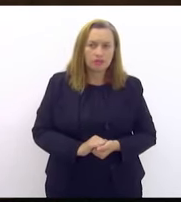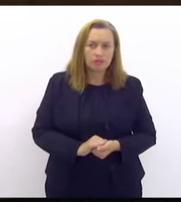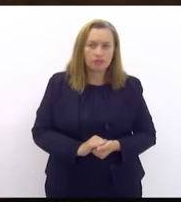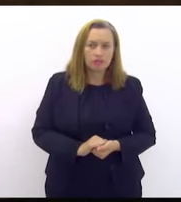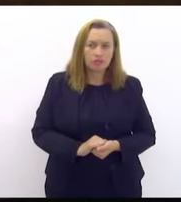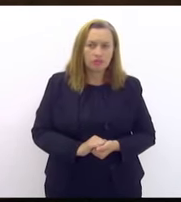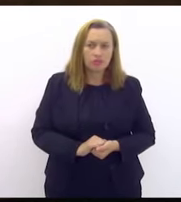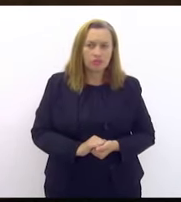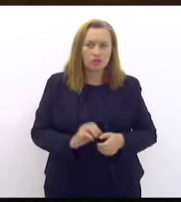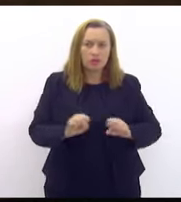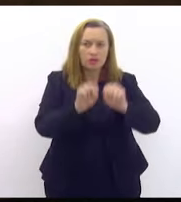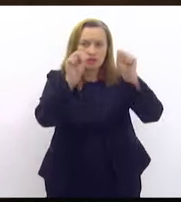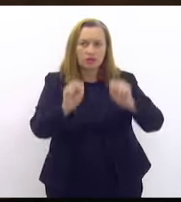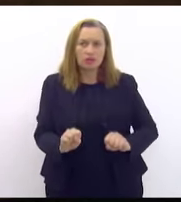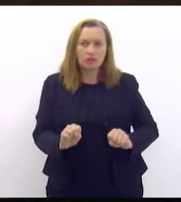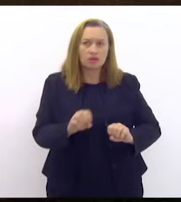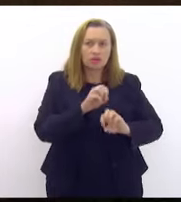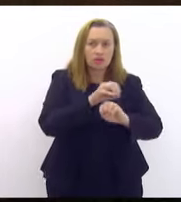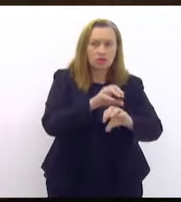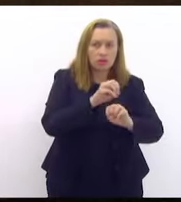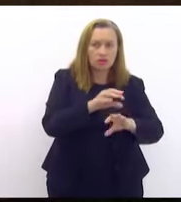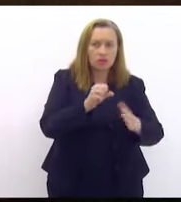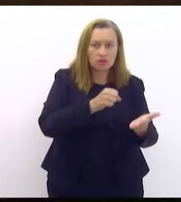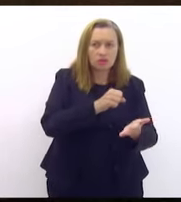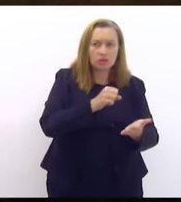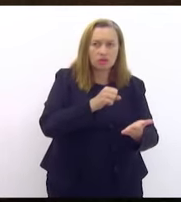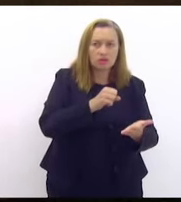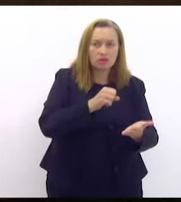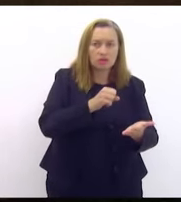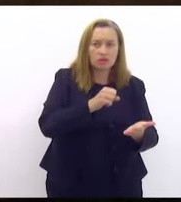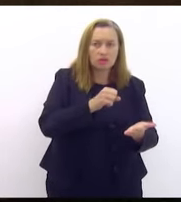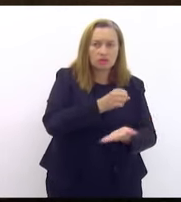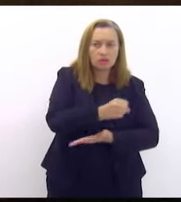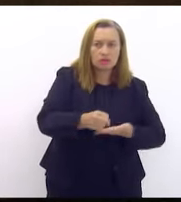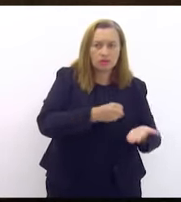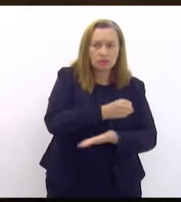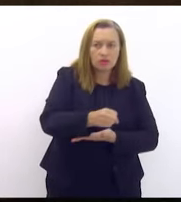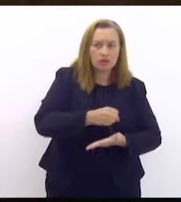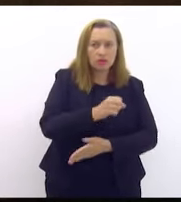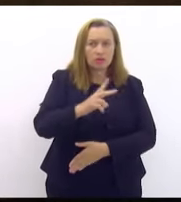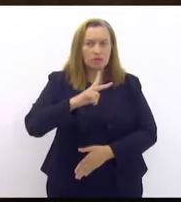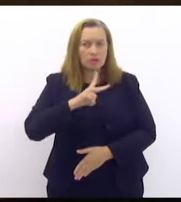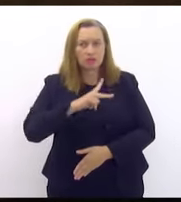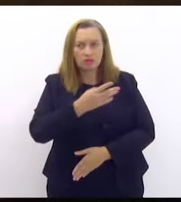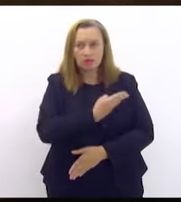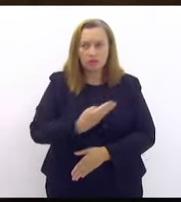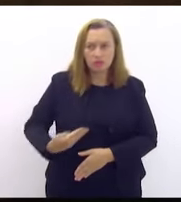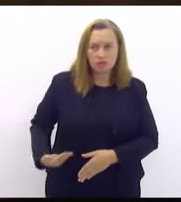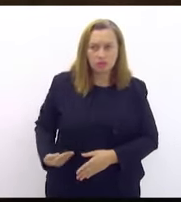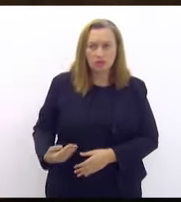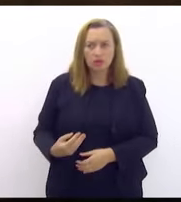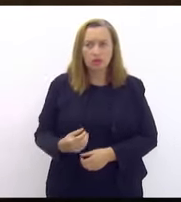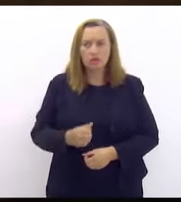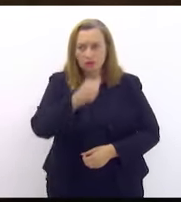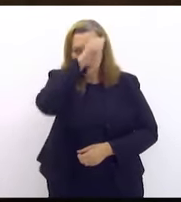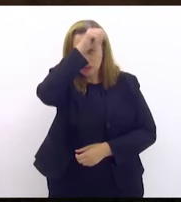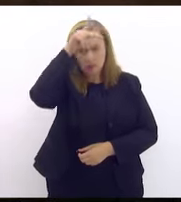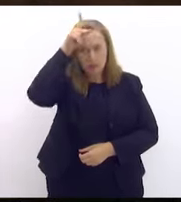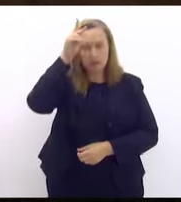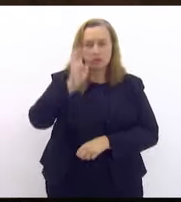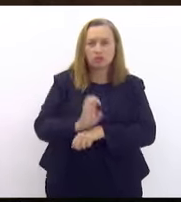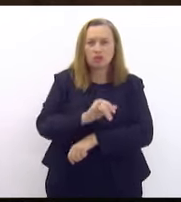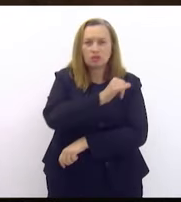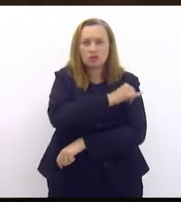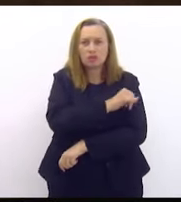de educação básica, as instituições privadas e públicas, estaduais e municipais, localizadas no